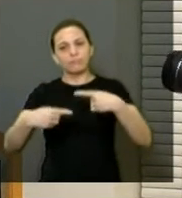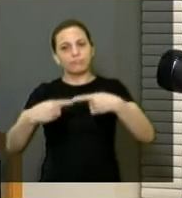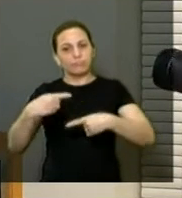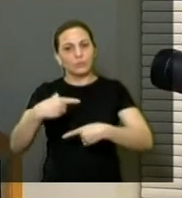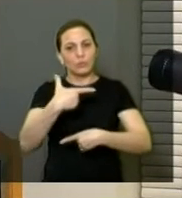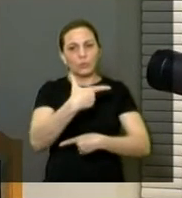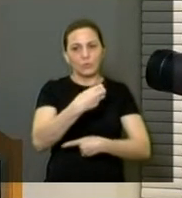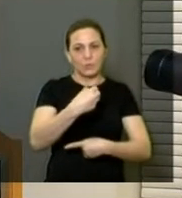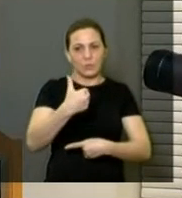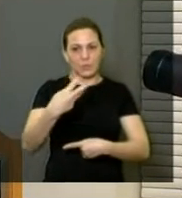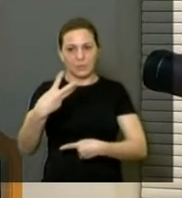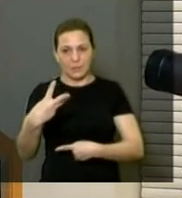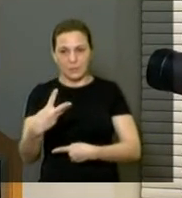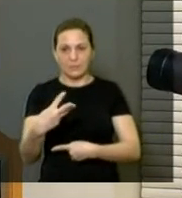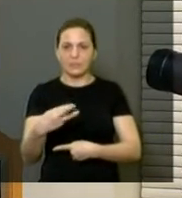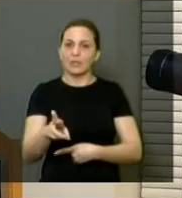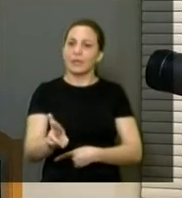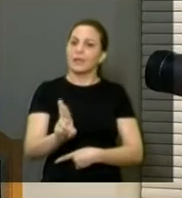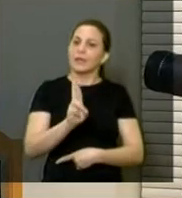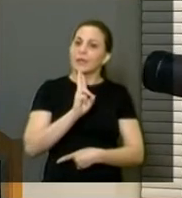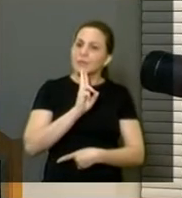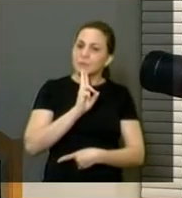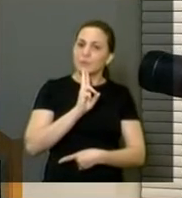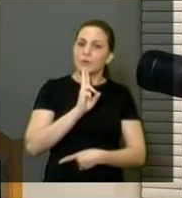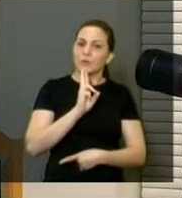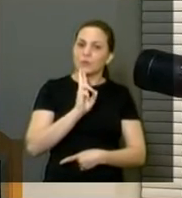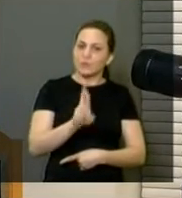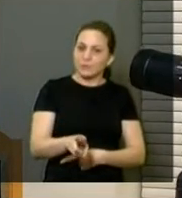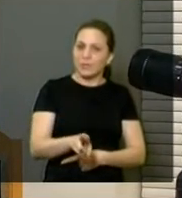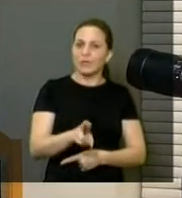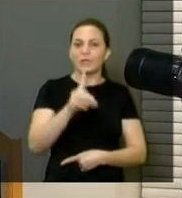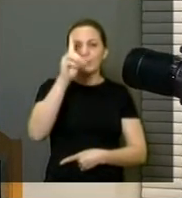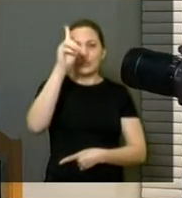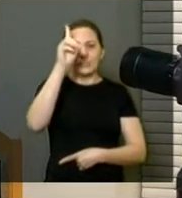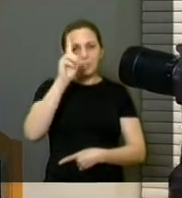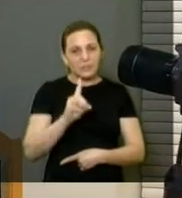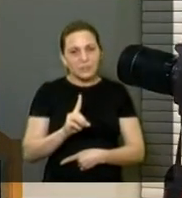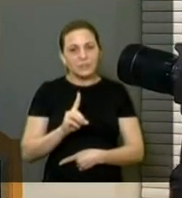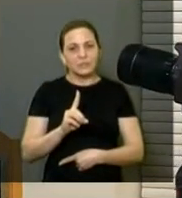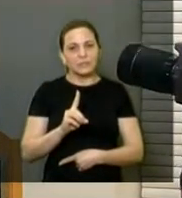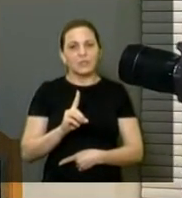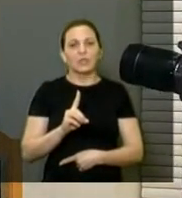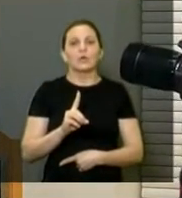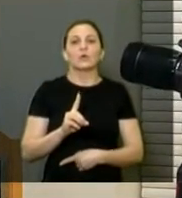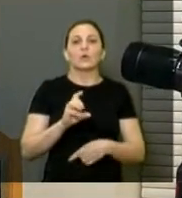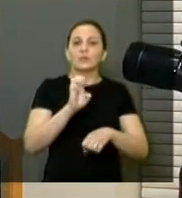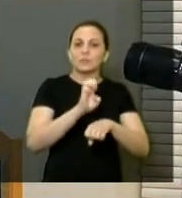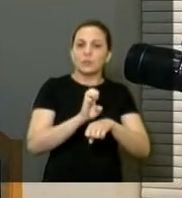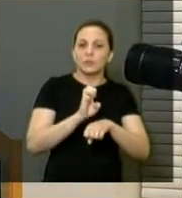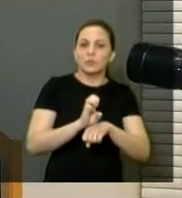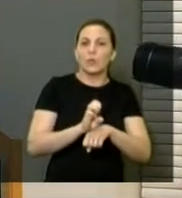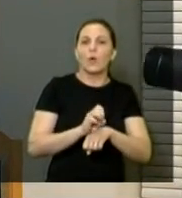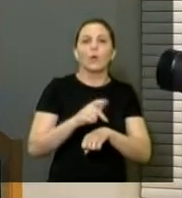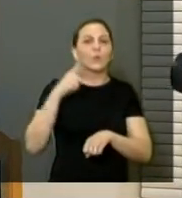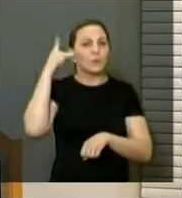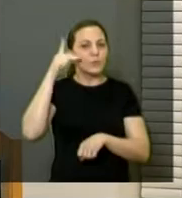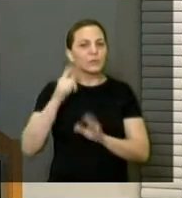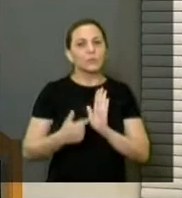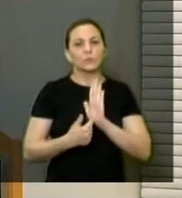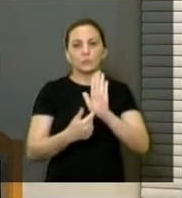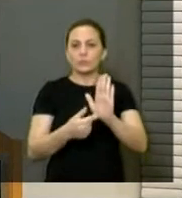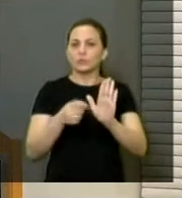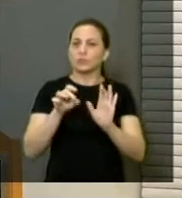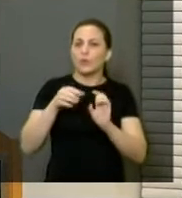eu trago aqui comigo a resposta dada pela direção estadual do partido que até então ninguém mostrou só mostrar a